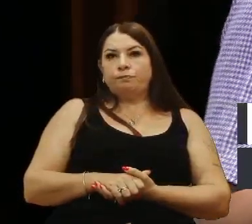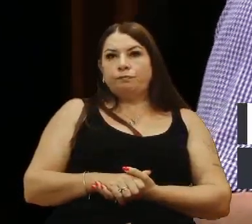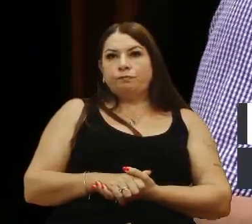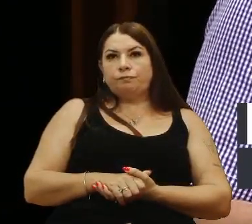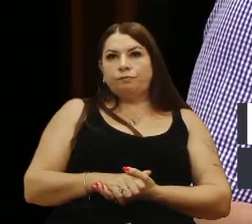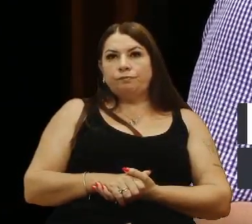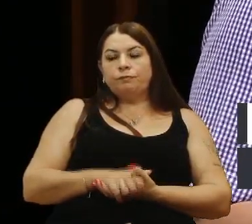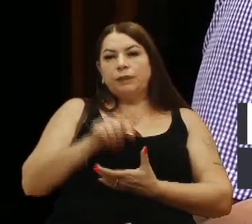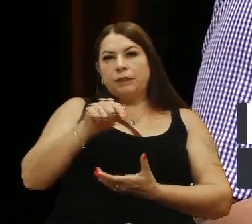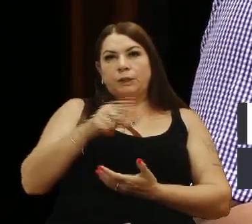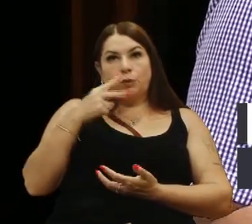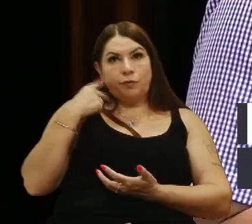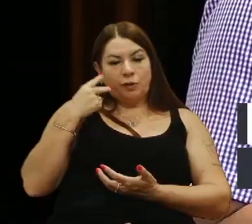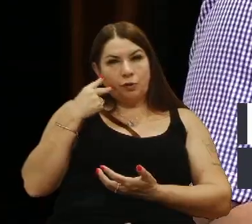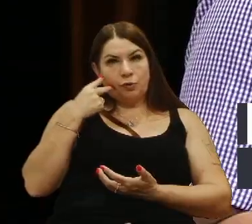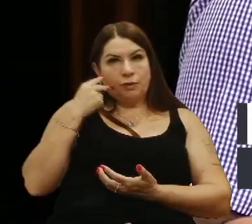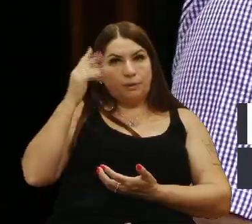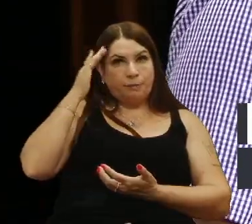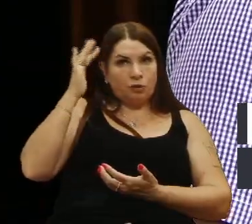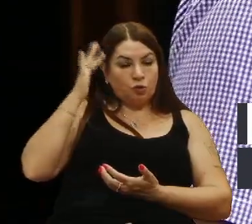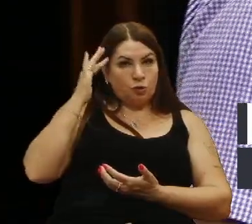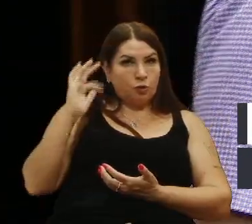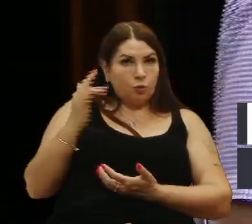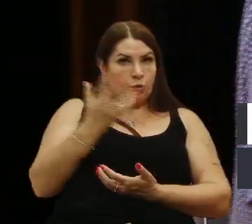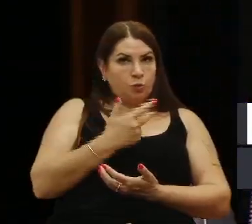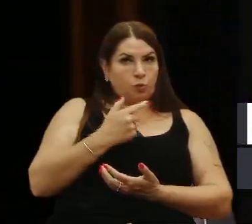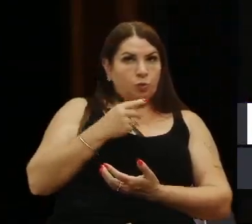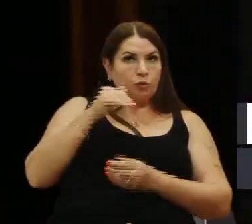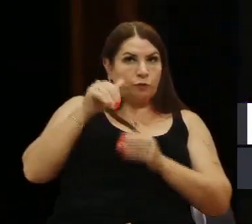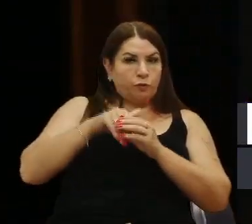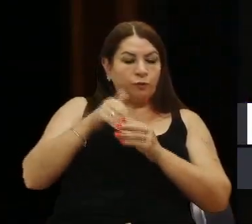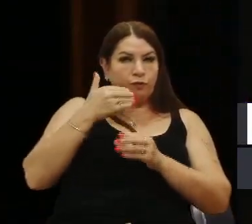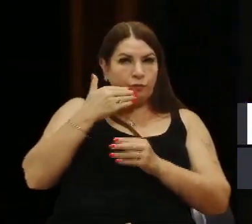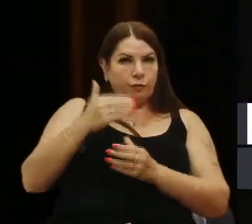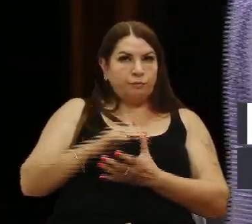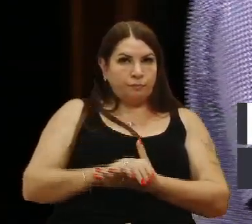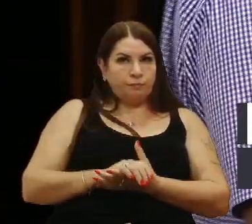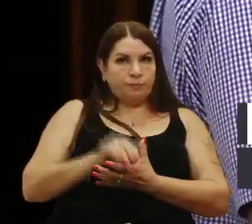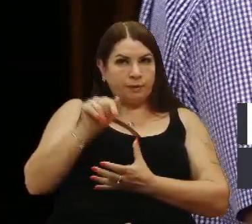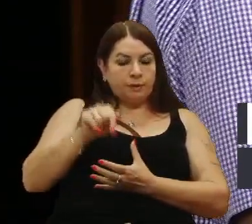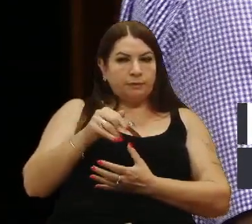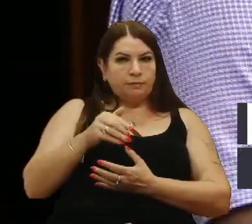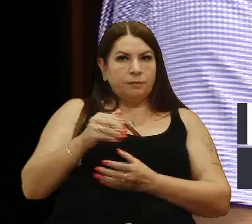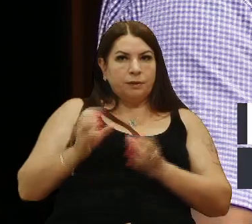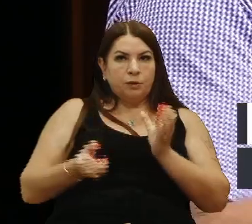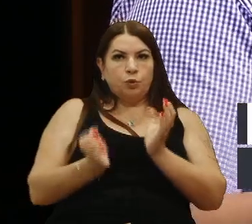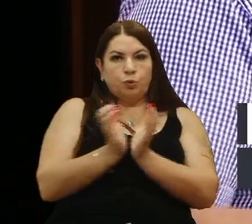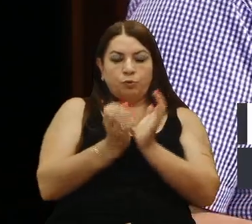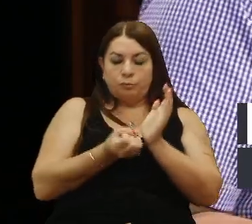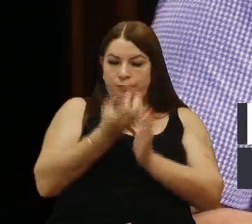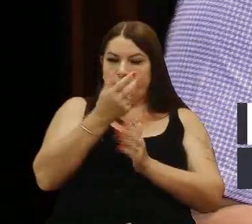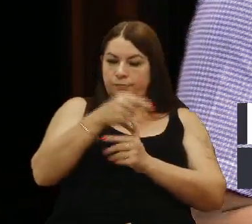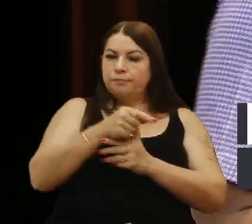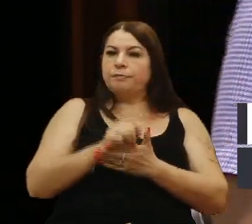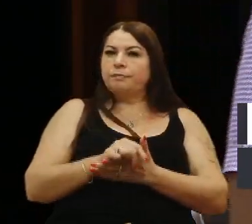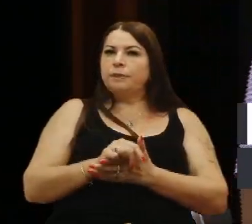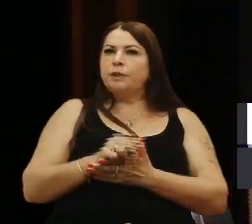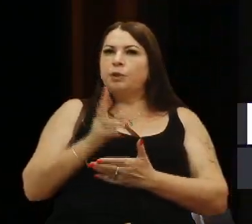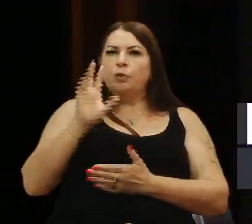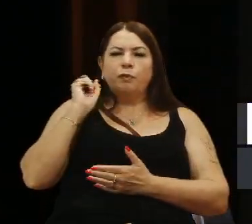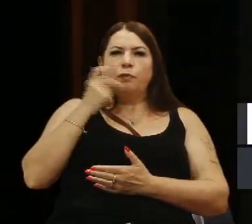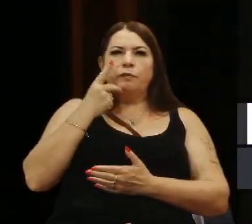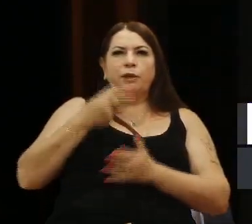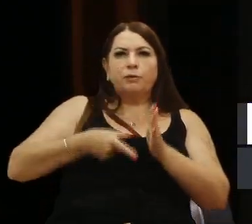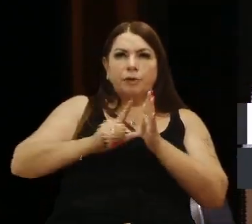Logicamente, aqui os vereadores, imagino que sim, todos votarão favoráveis a essa frente, e eu ouvi várias falas dos